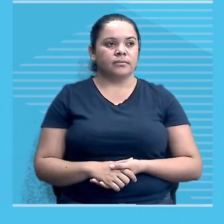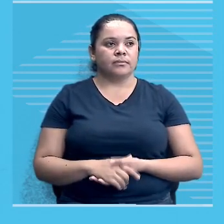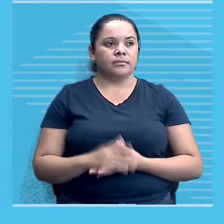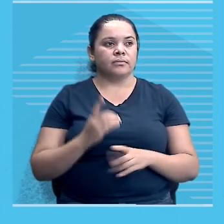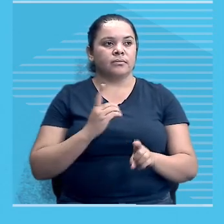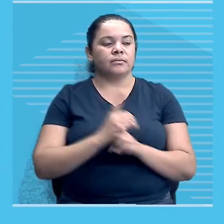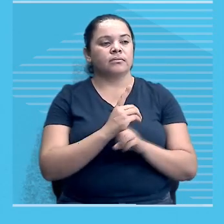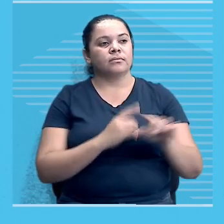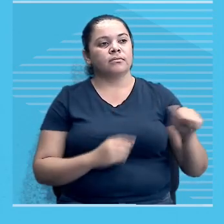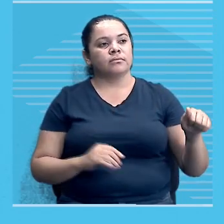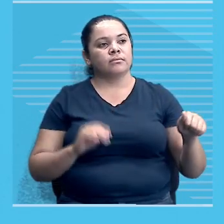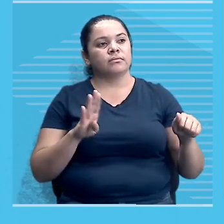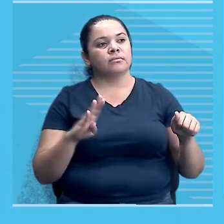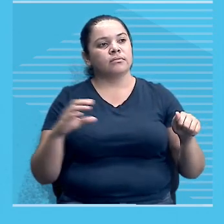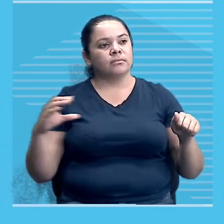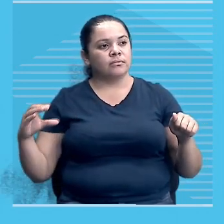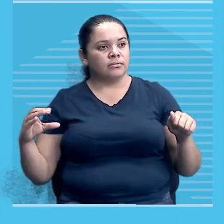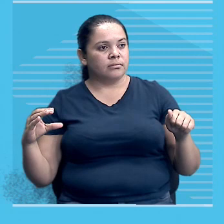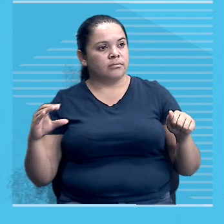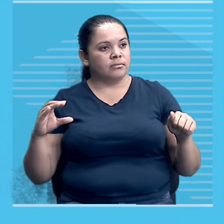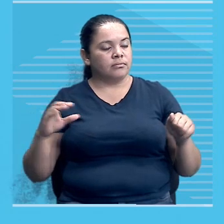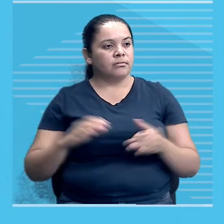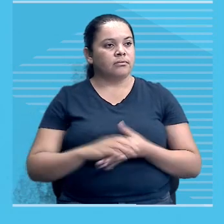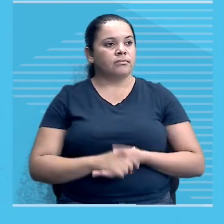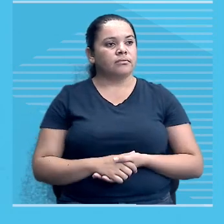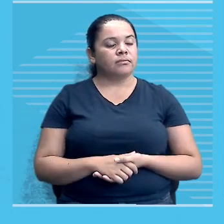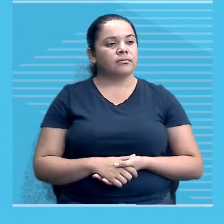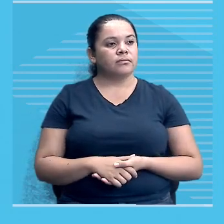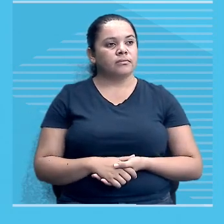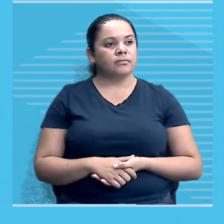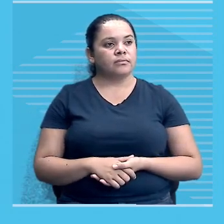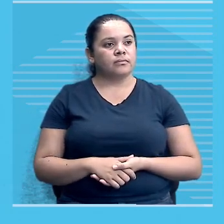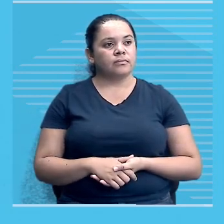coeficientes Uai menos um ub40